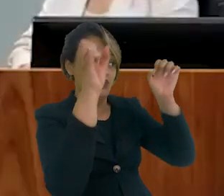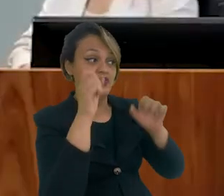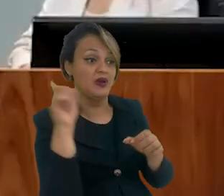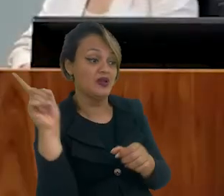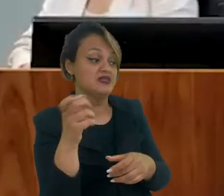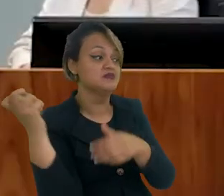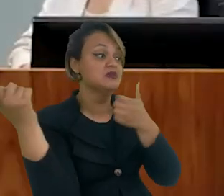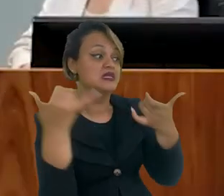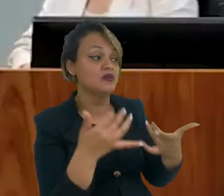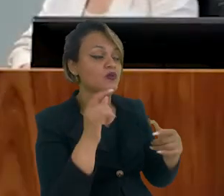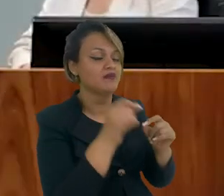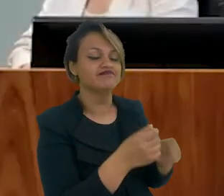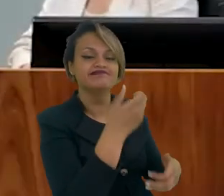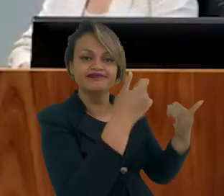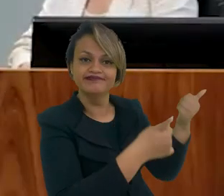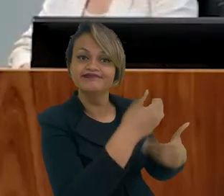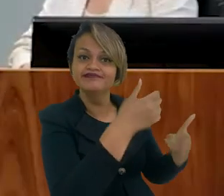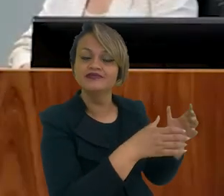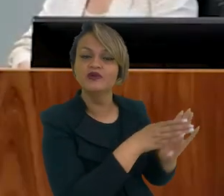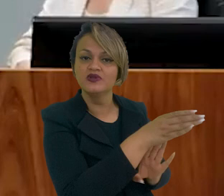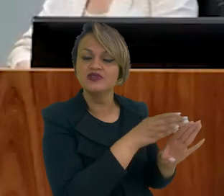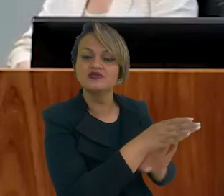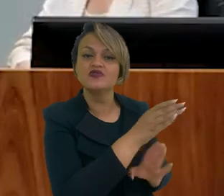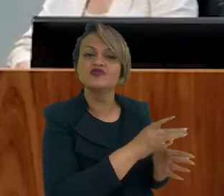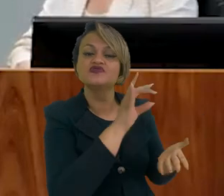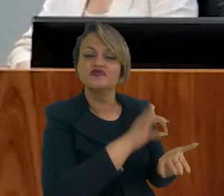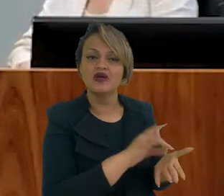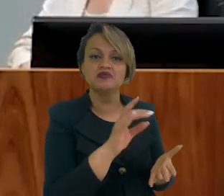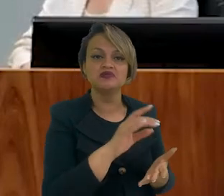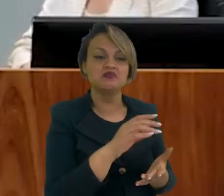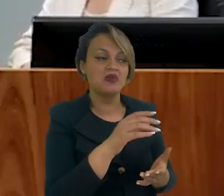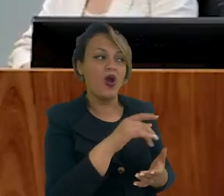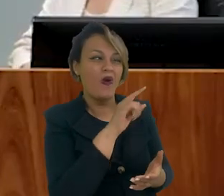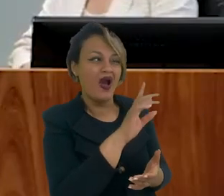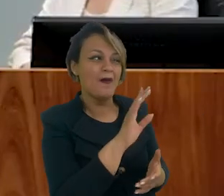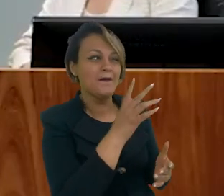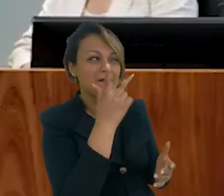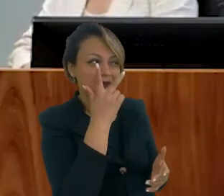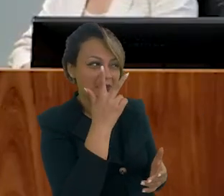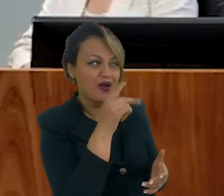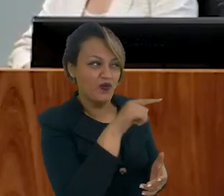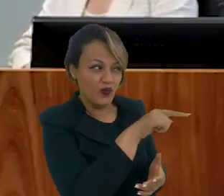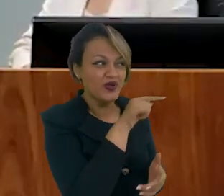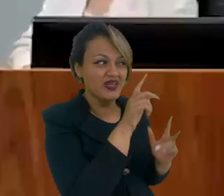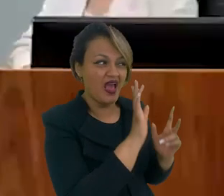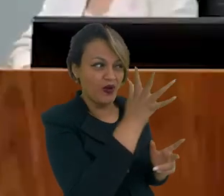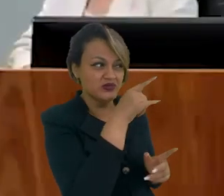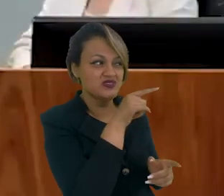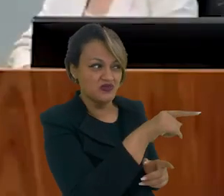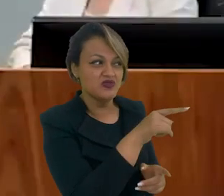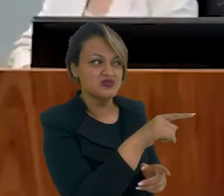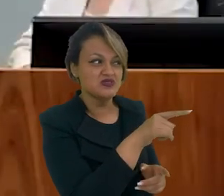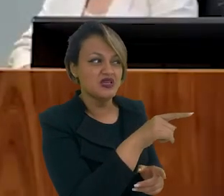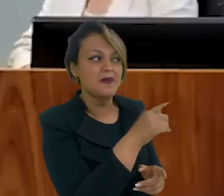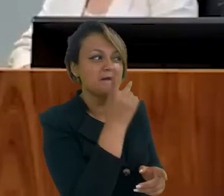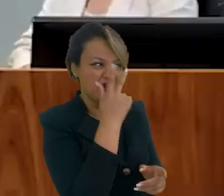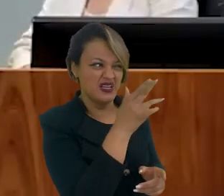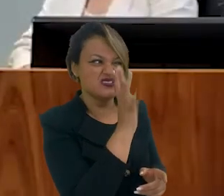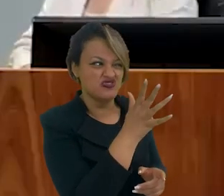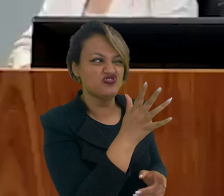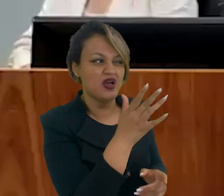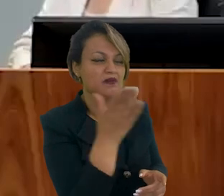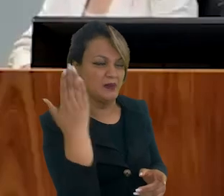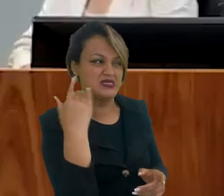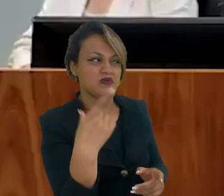mostrar uma orientação por parte dos tribunais quanto um fato semelhante se existir